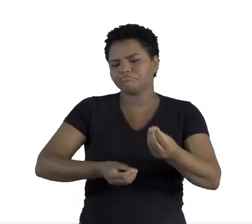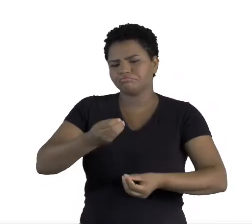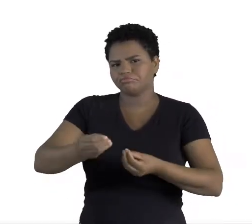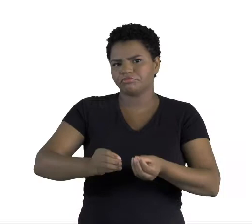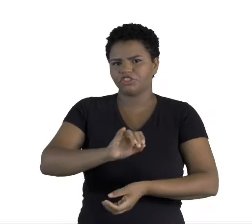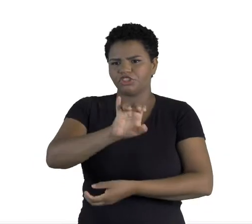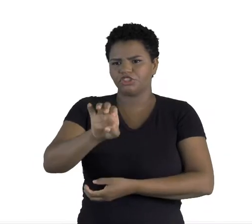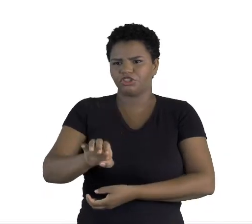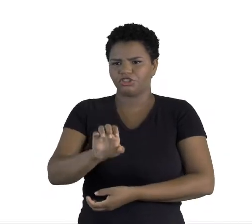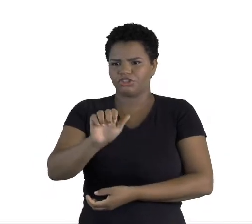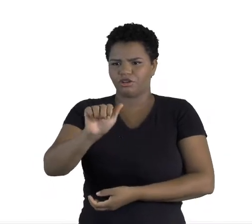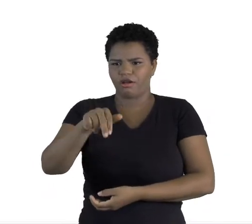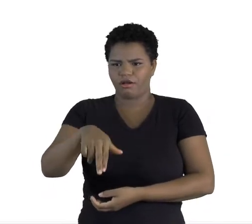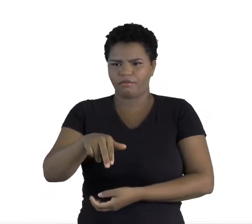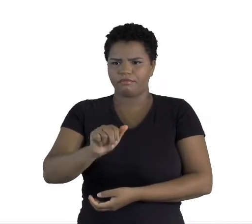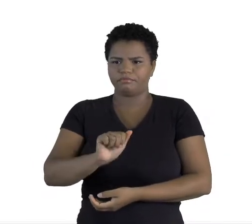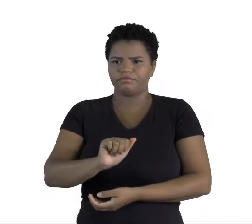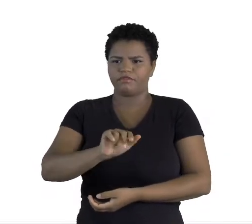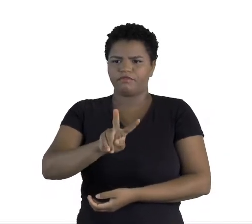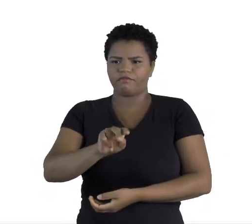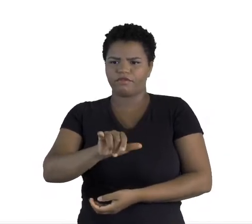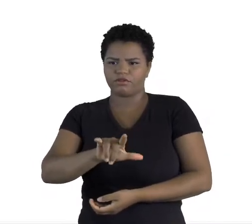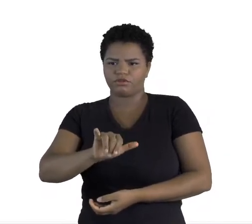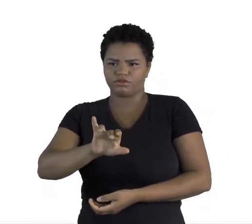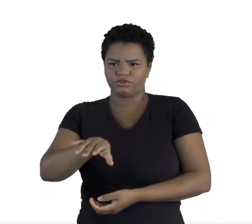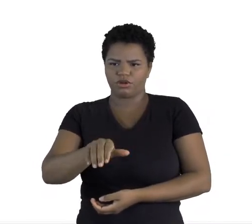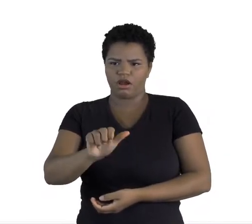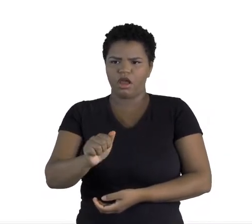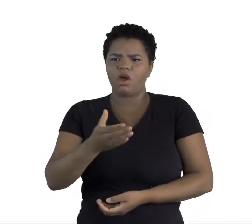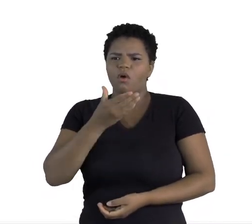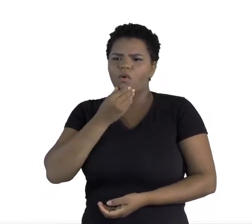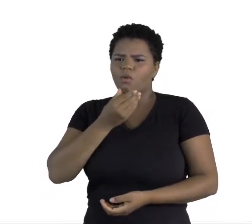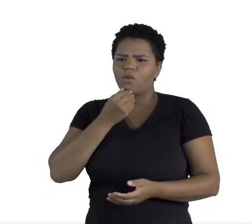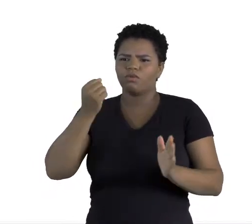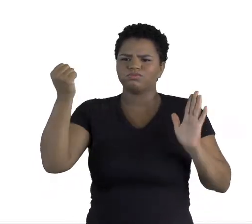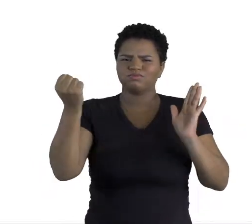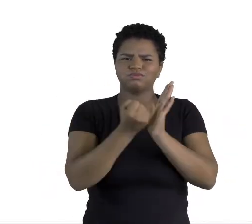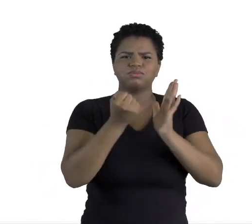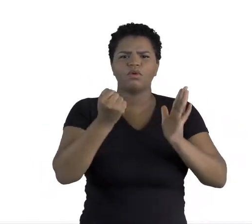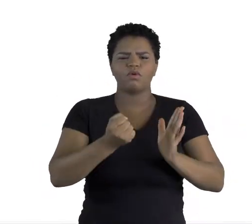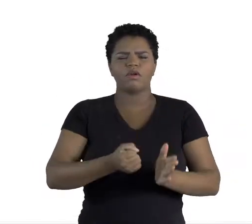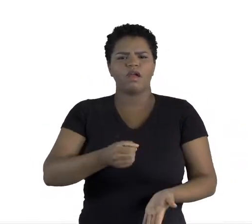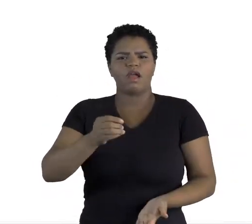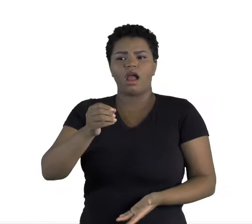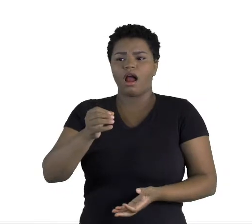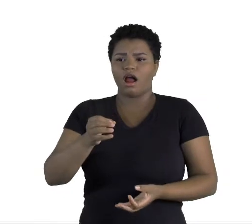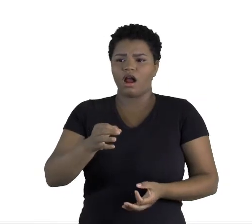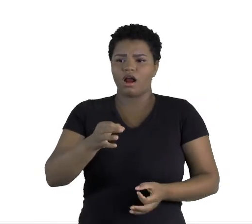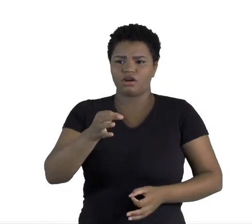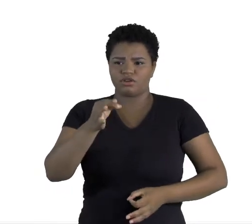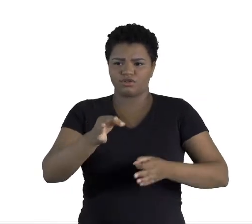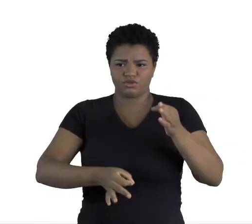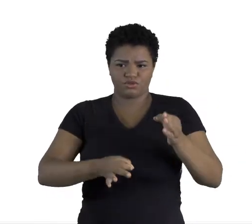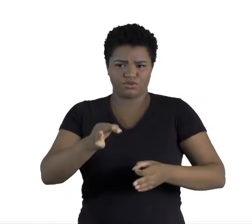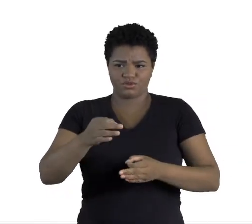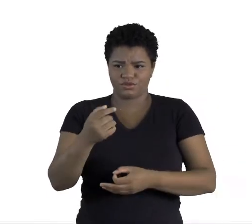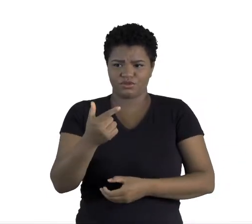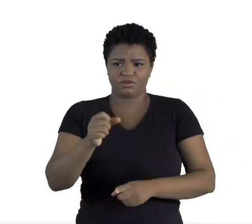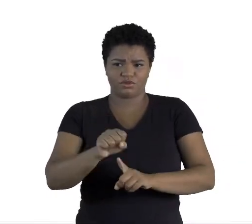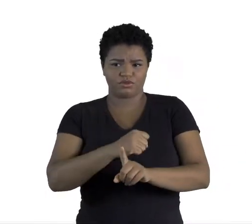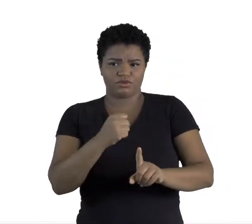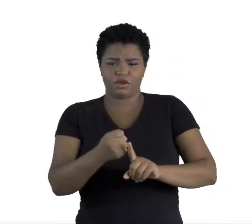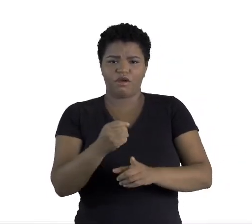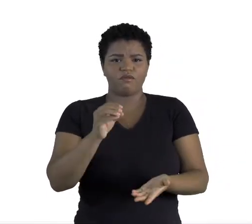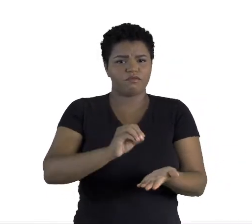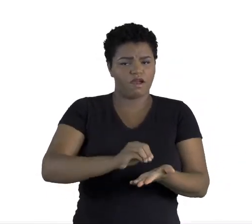Valjean? Ele foi um homem marcado pela injustiça social que, ao voltar da sua prisão de